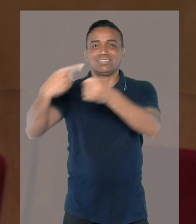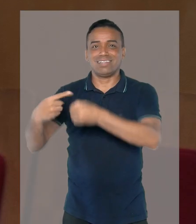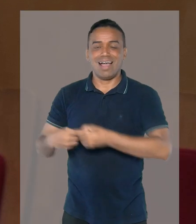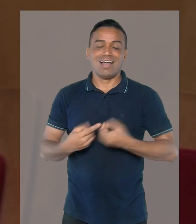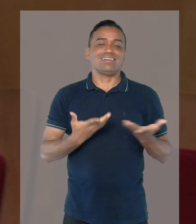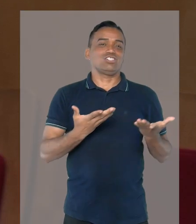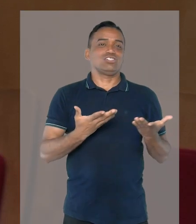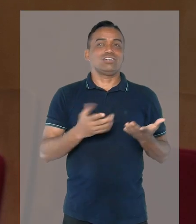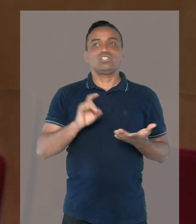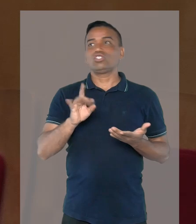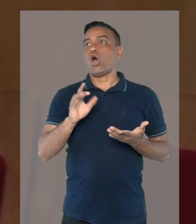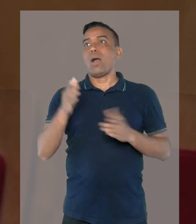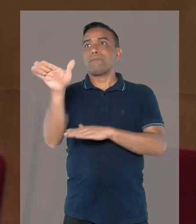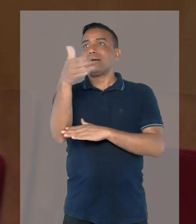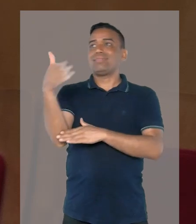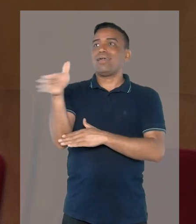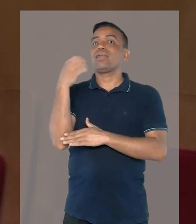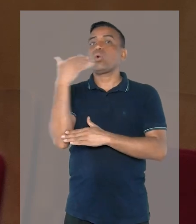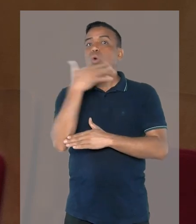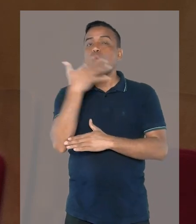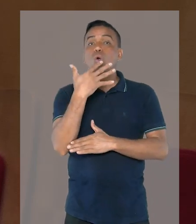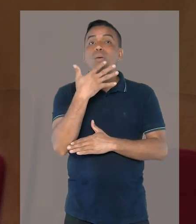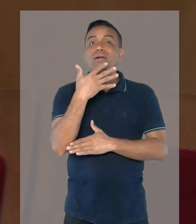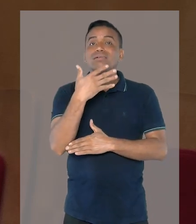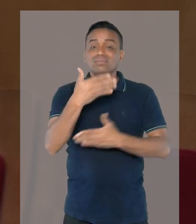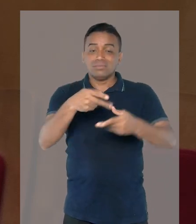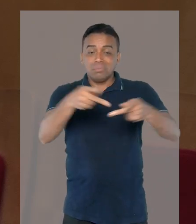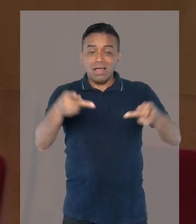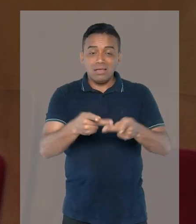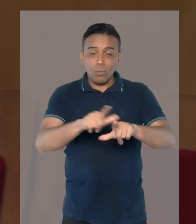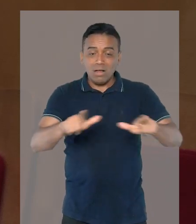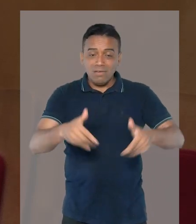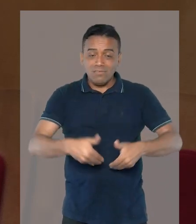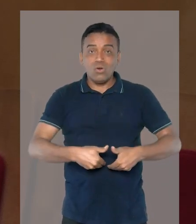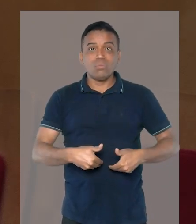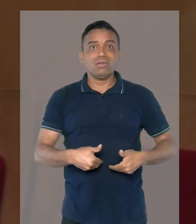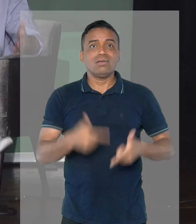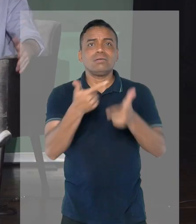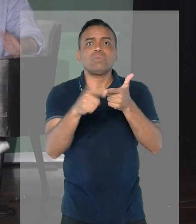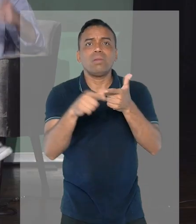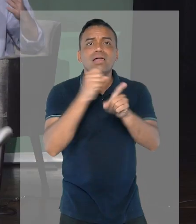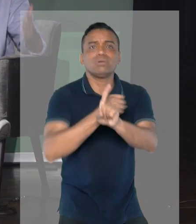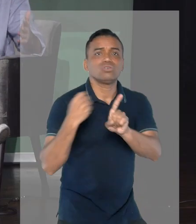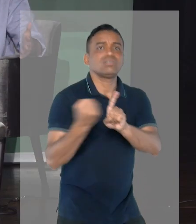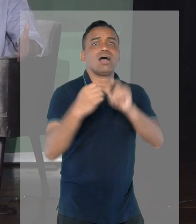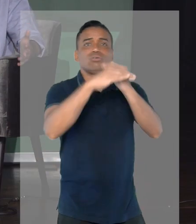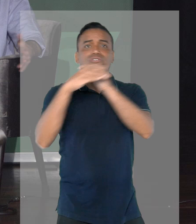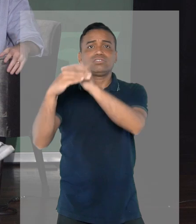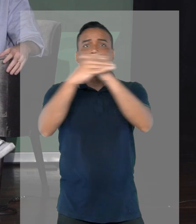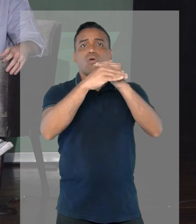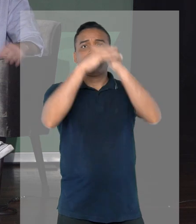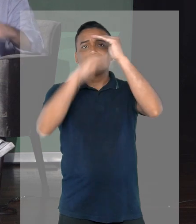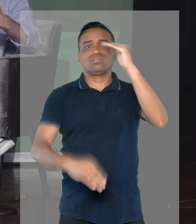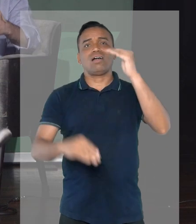com qual a cor da bandeira, mas com a cor do prato vazio, assim. Olhar para o problema social do país, para a desigualdade